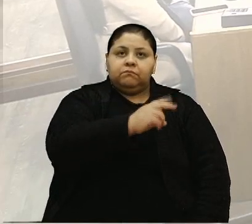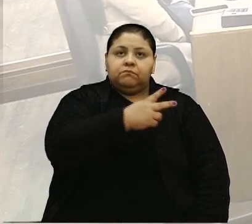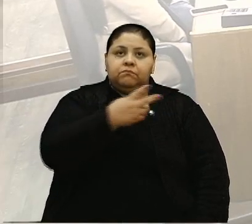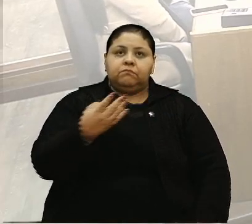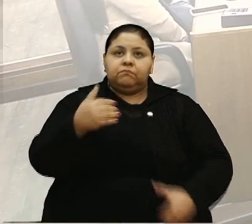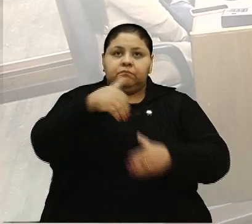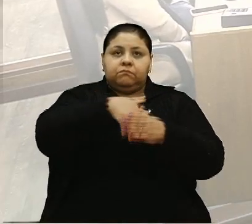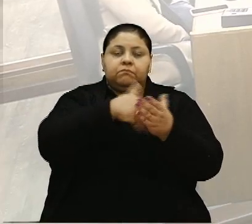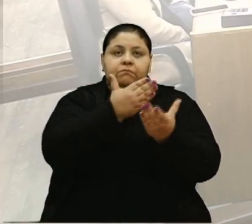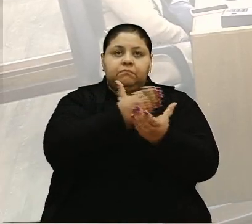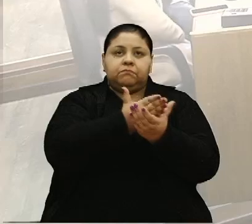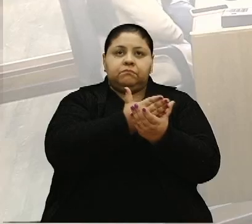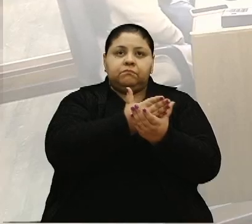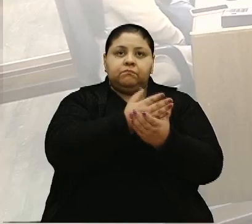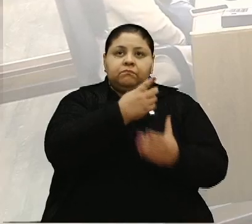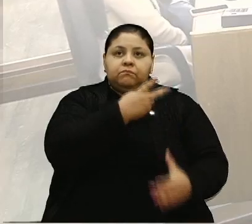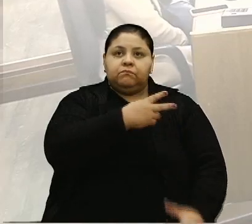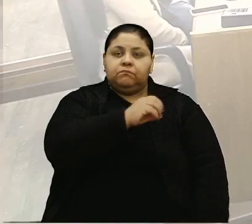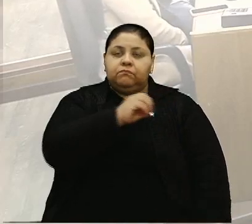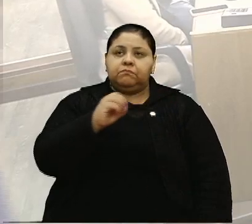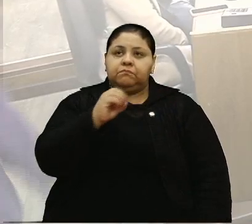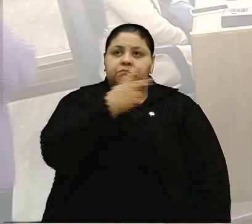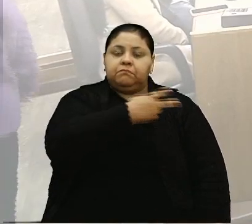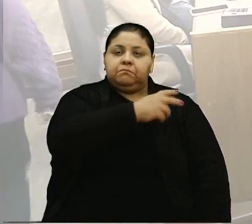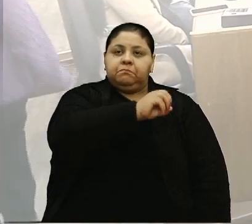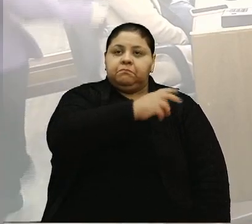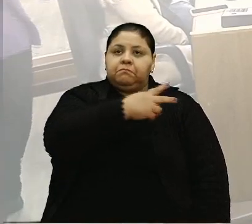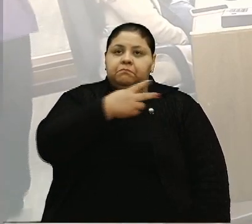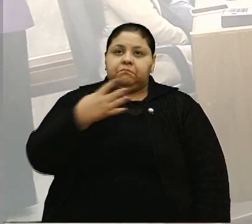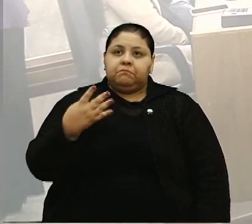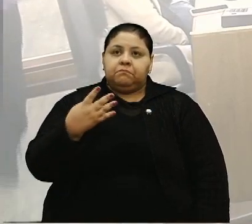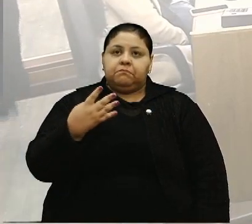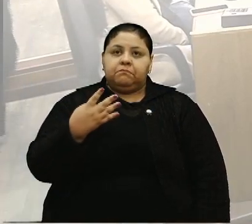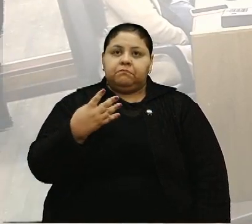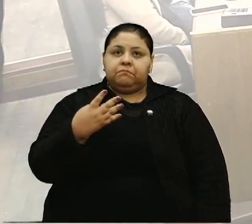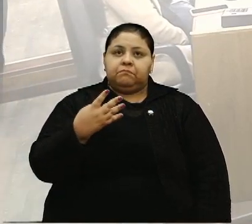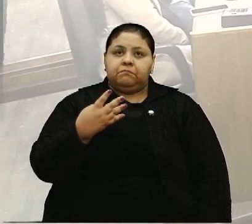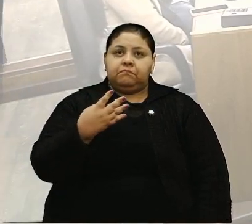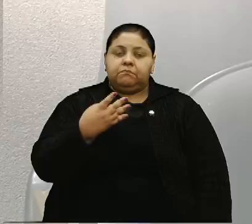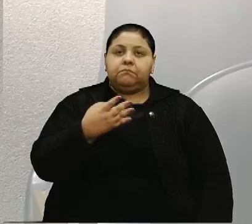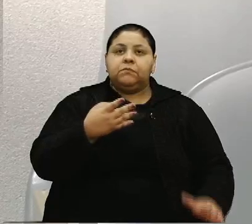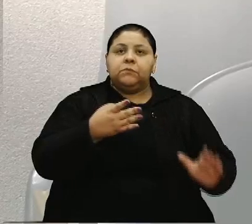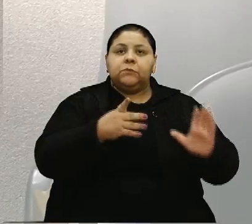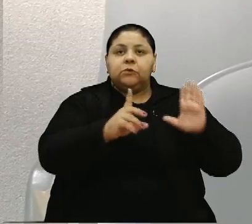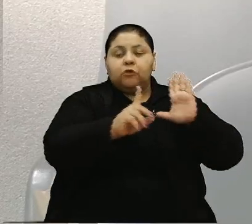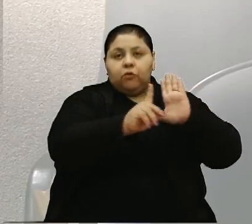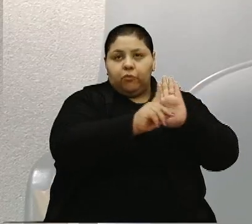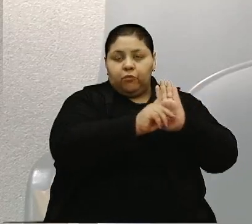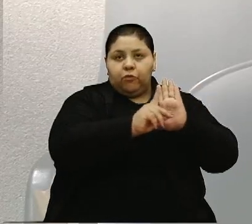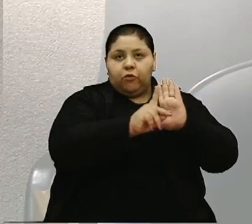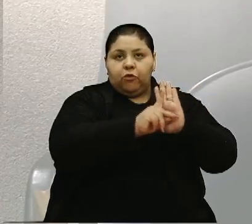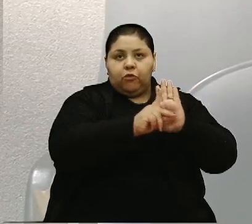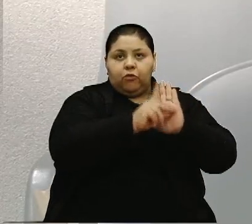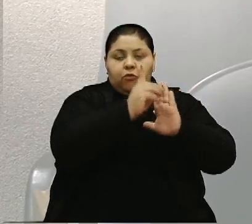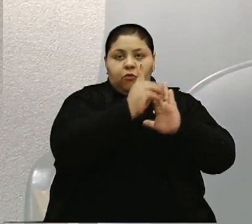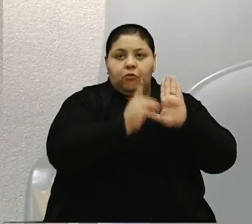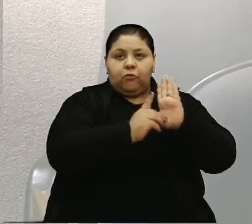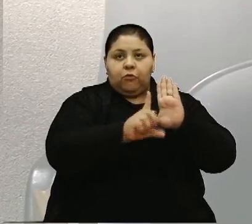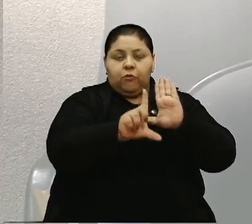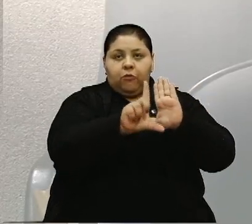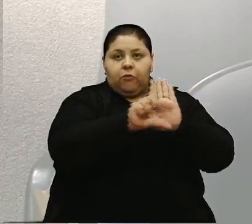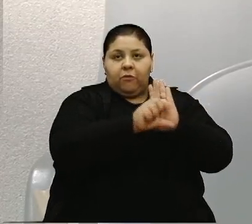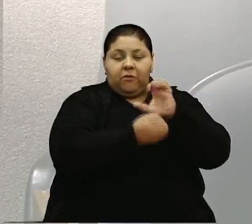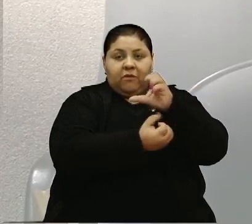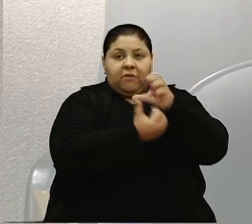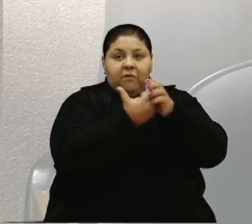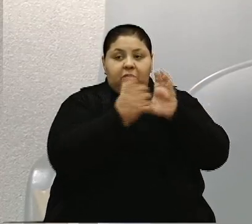16/2024, contido no processo 200/2024. O presente projeto de decreto legislativo é de autoria